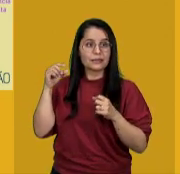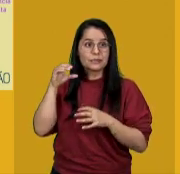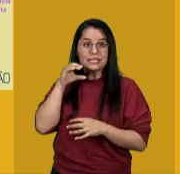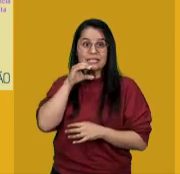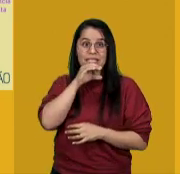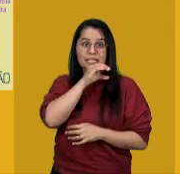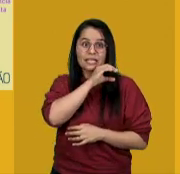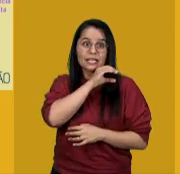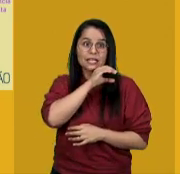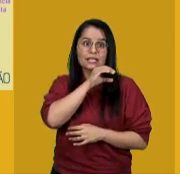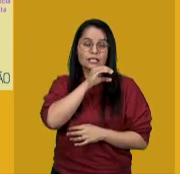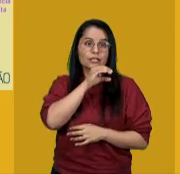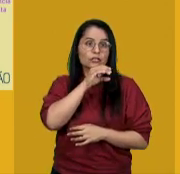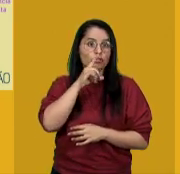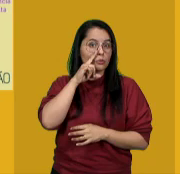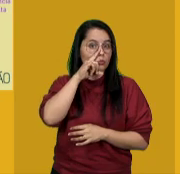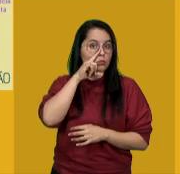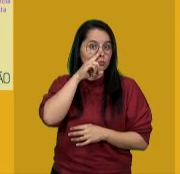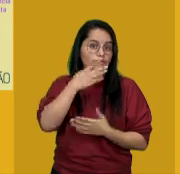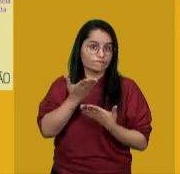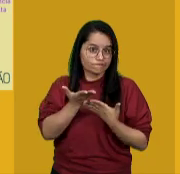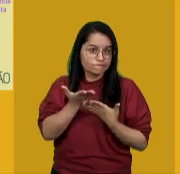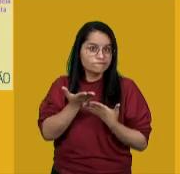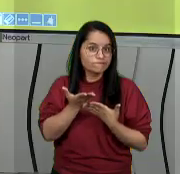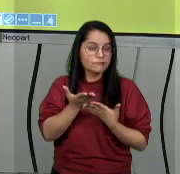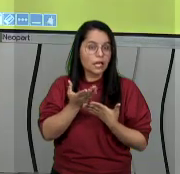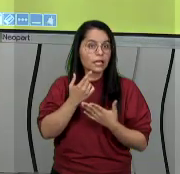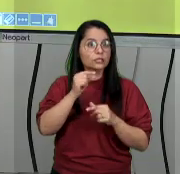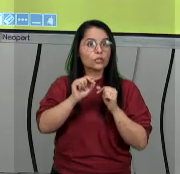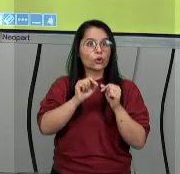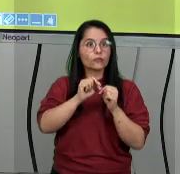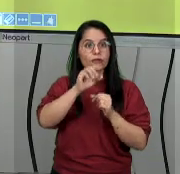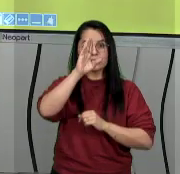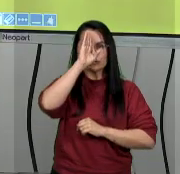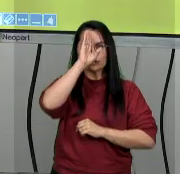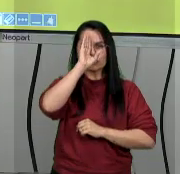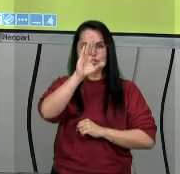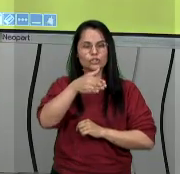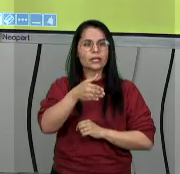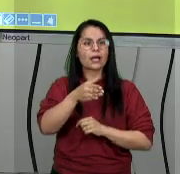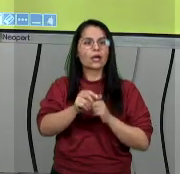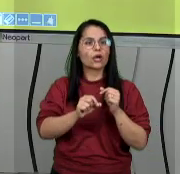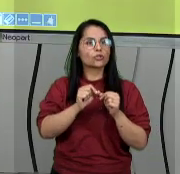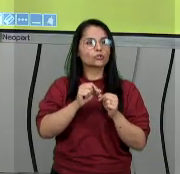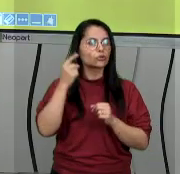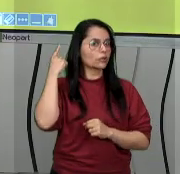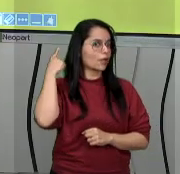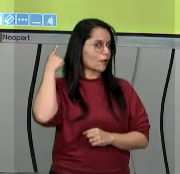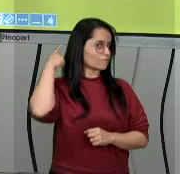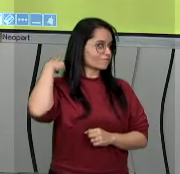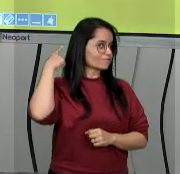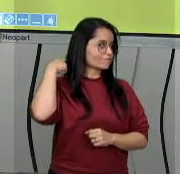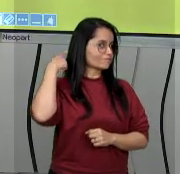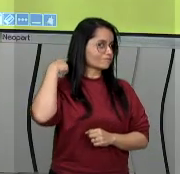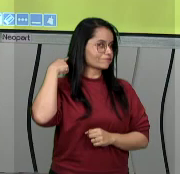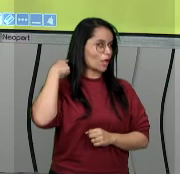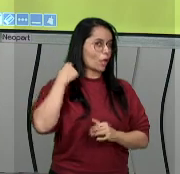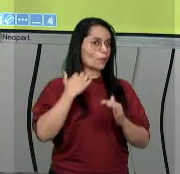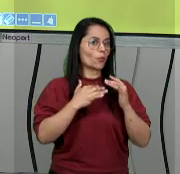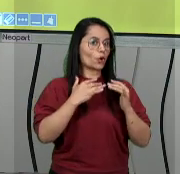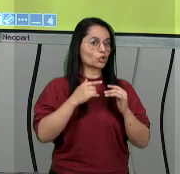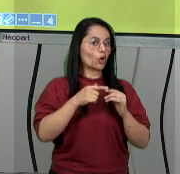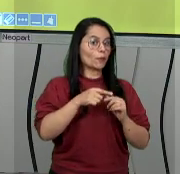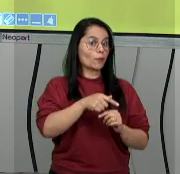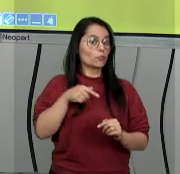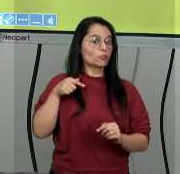isso e vai acionar diretamente os neurônios motores.